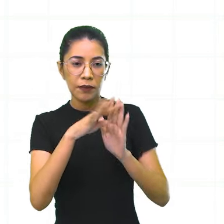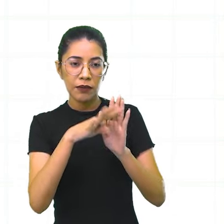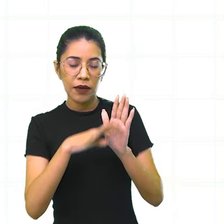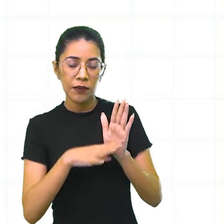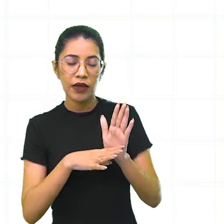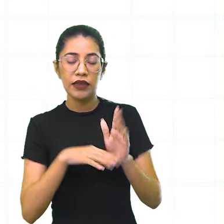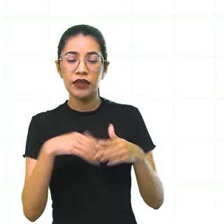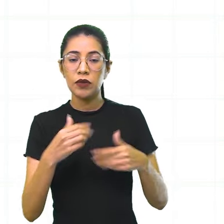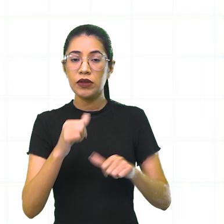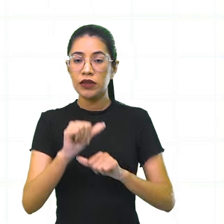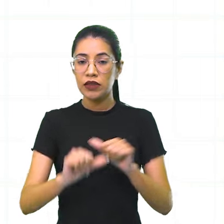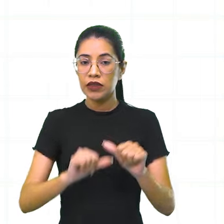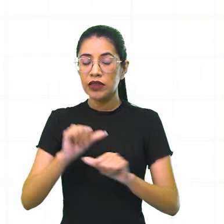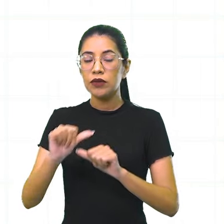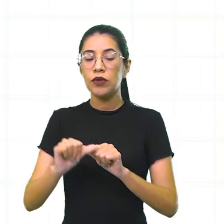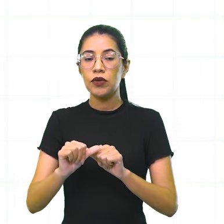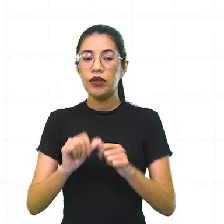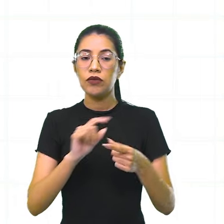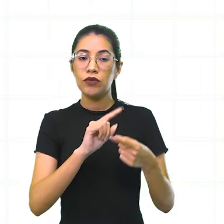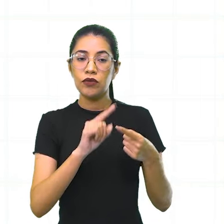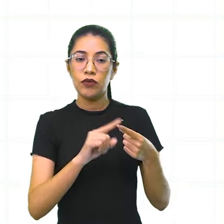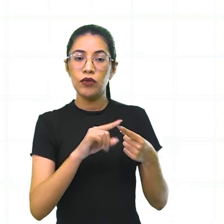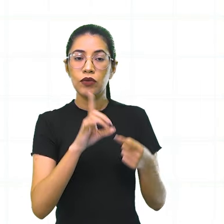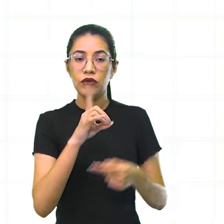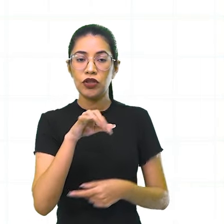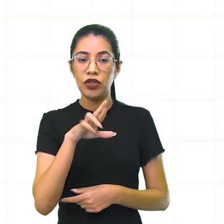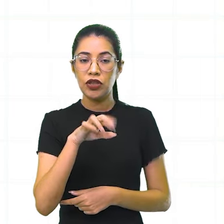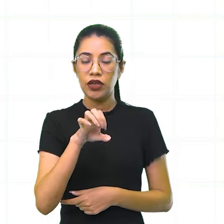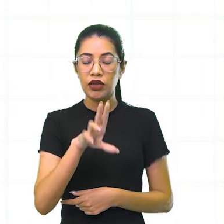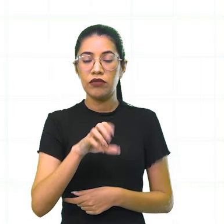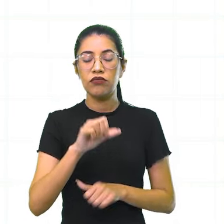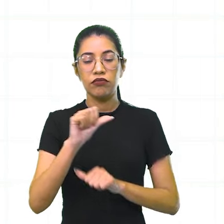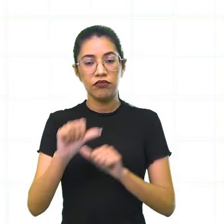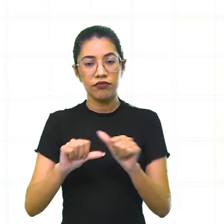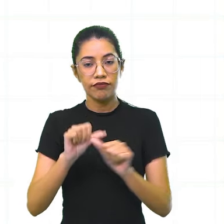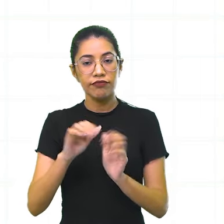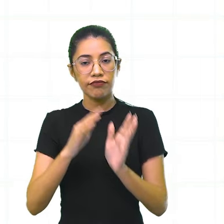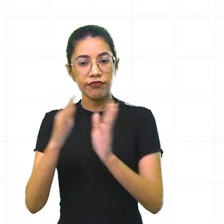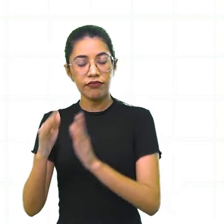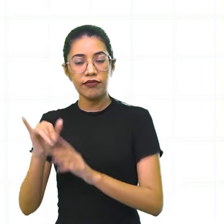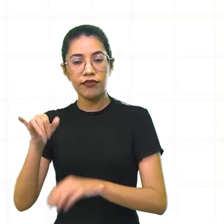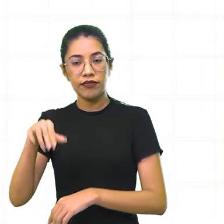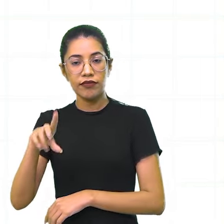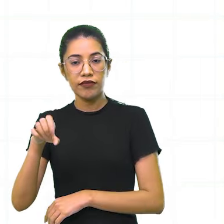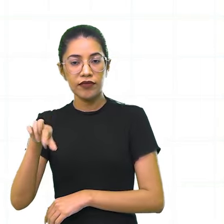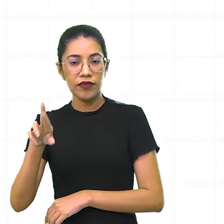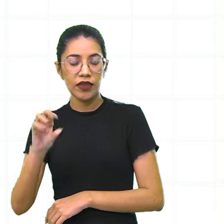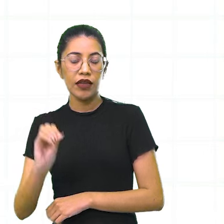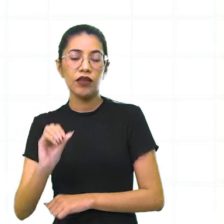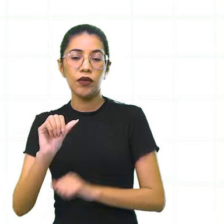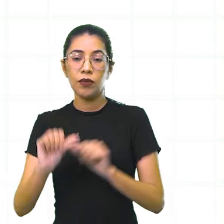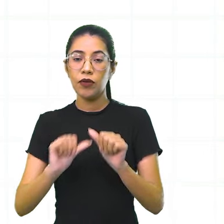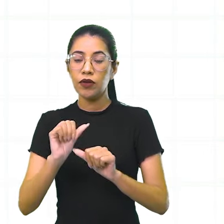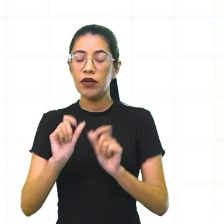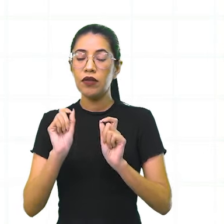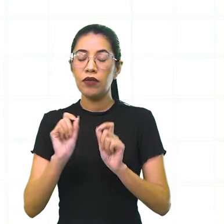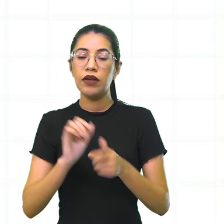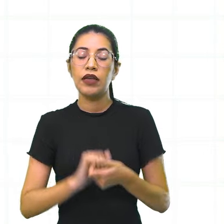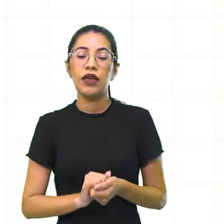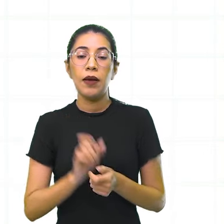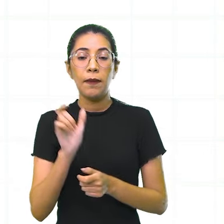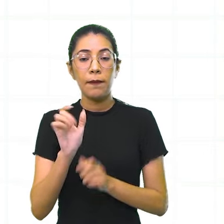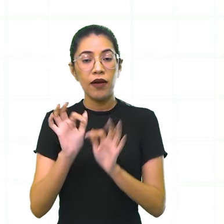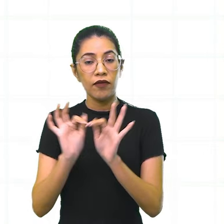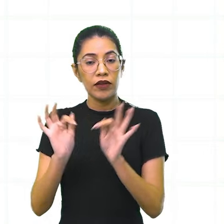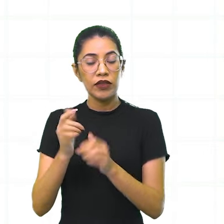essa mudança do discurso direto para o discurso indireto, né, nós vamos ter essa alteração, já serão outros termos.